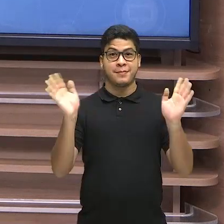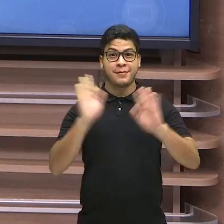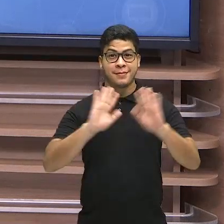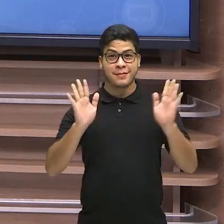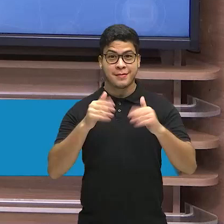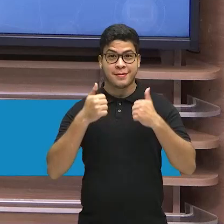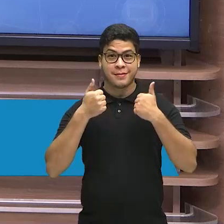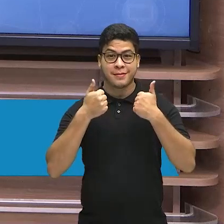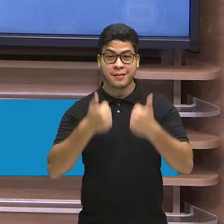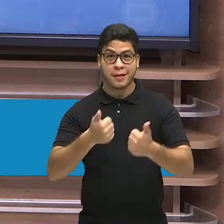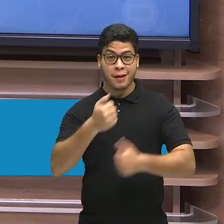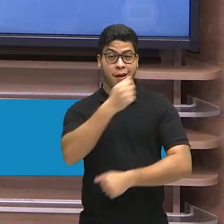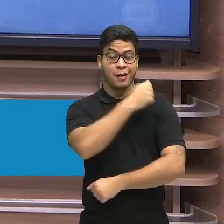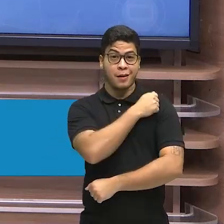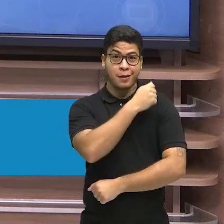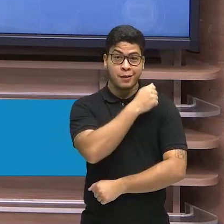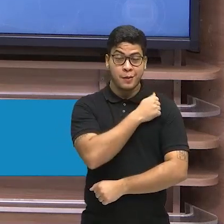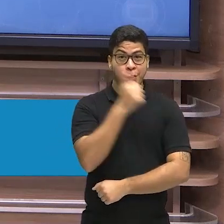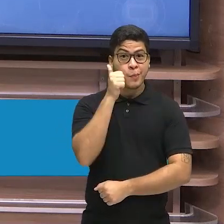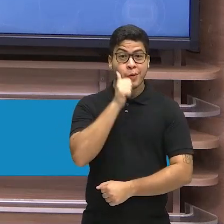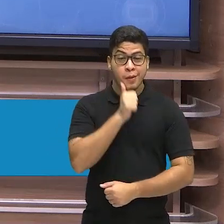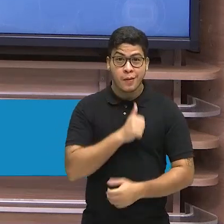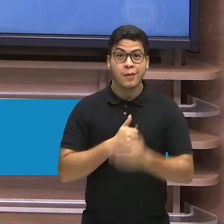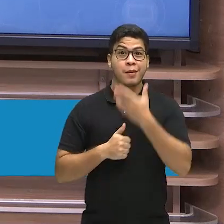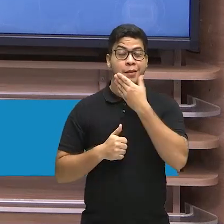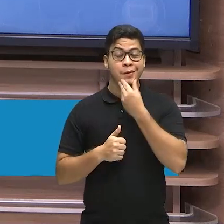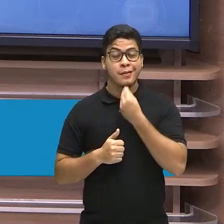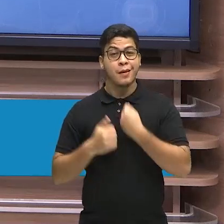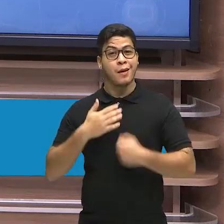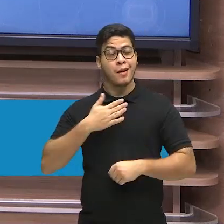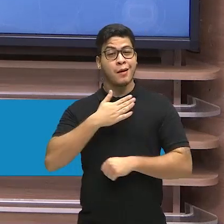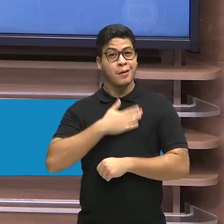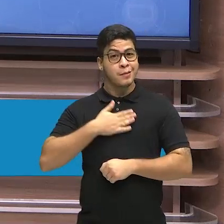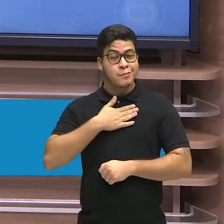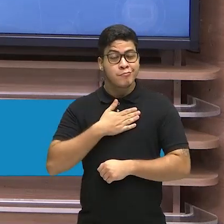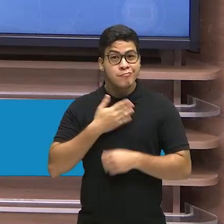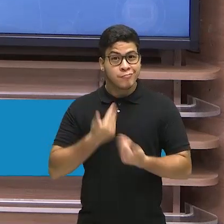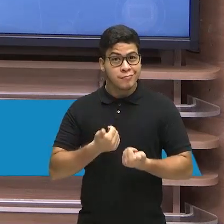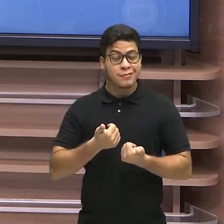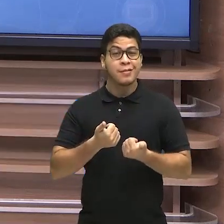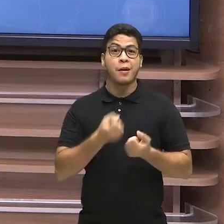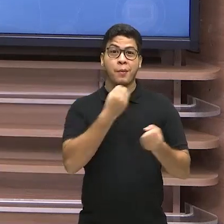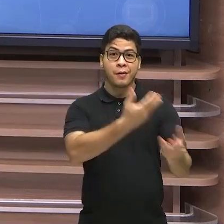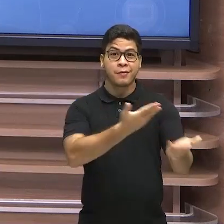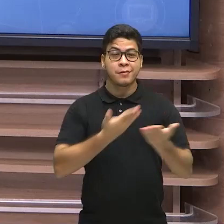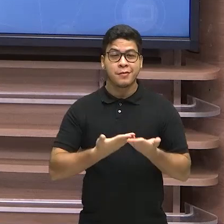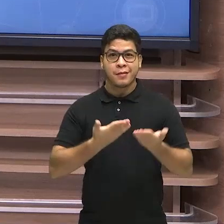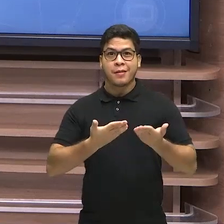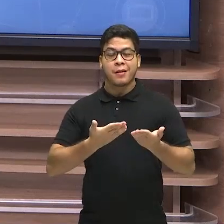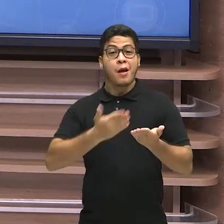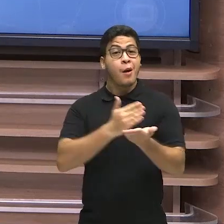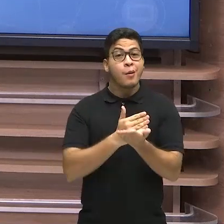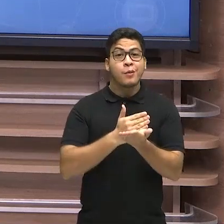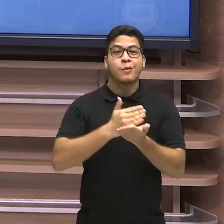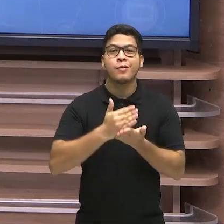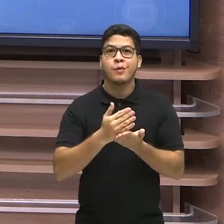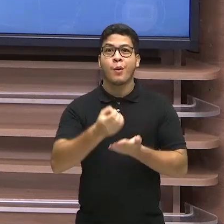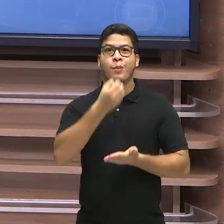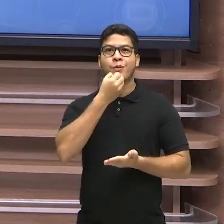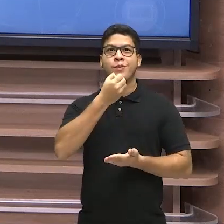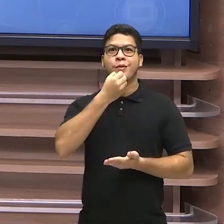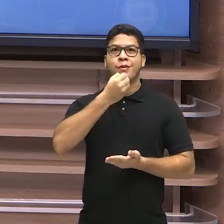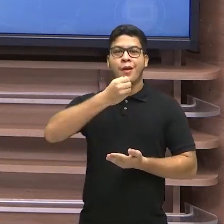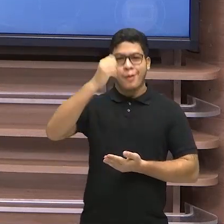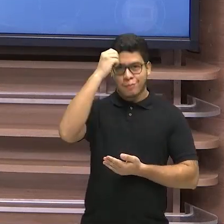Olá, alunos e alunas, colegas professores, sejam todos muito bem-vindos a mais uma oportunidade de